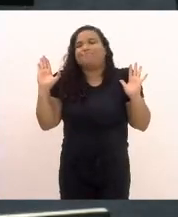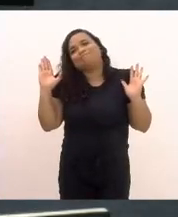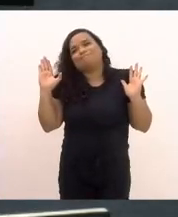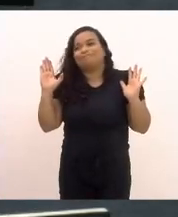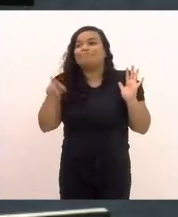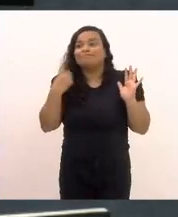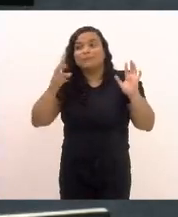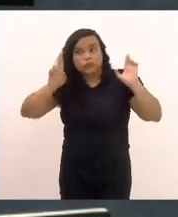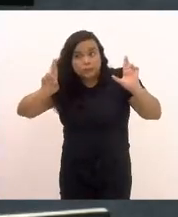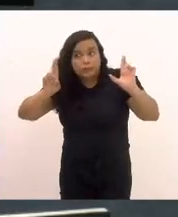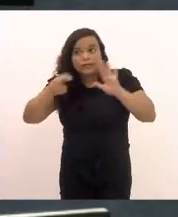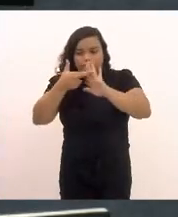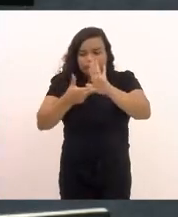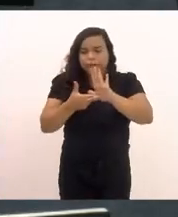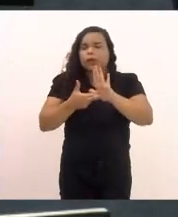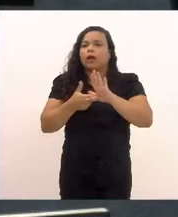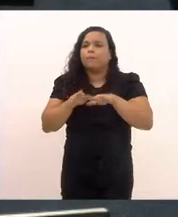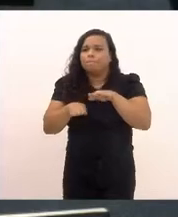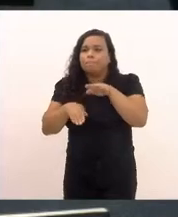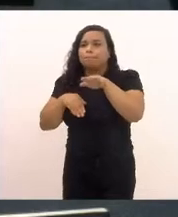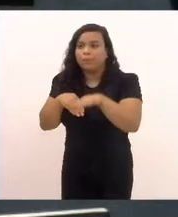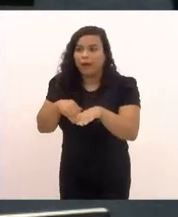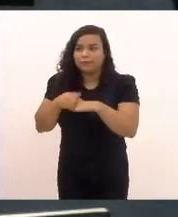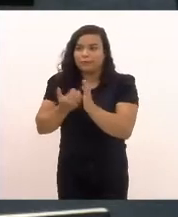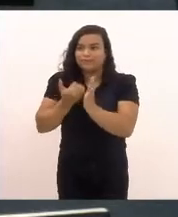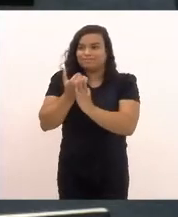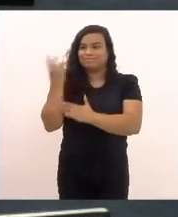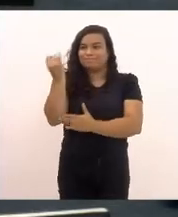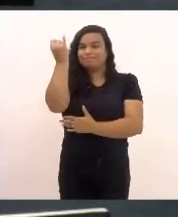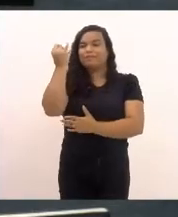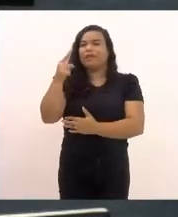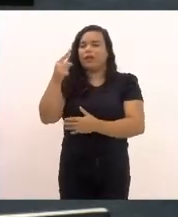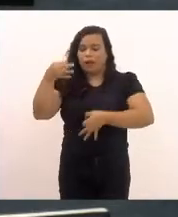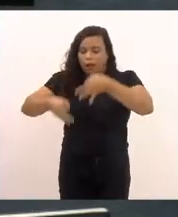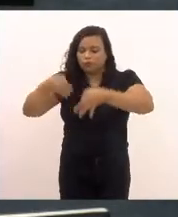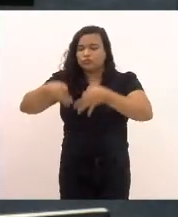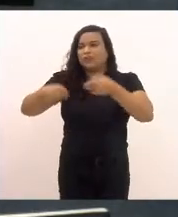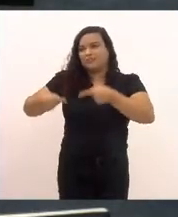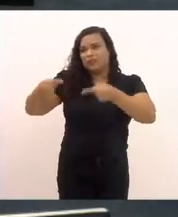regulamentação, conseguir dar um passo importante para que as